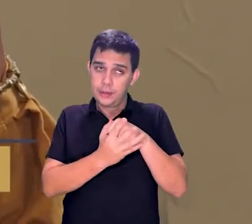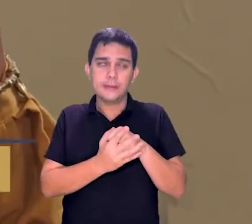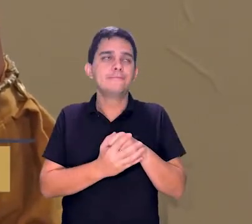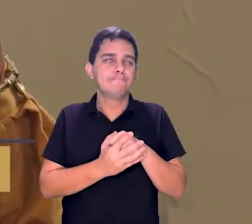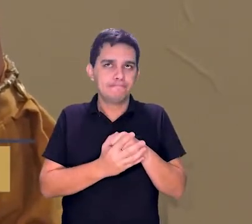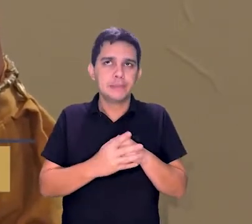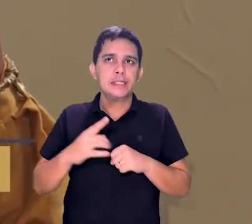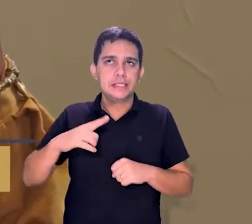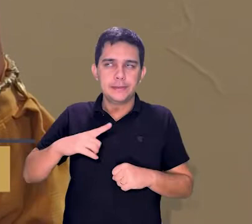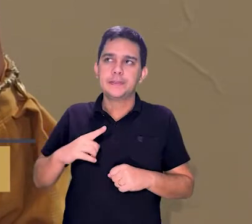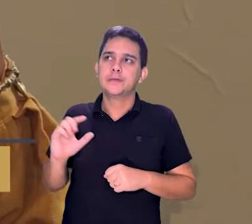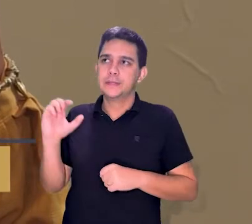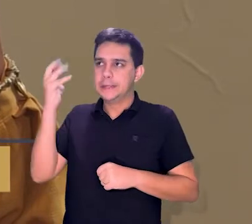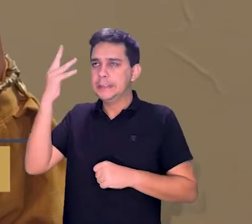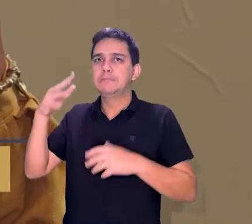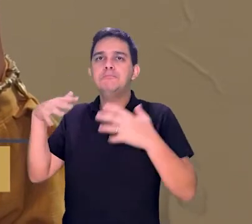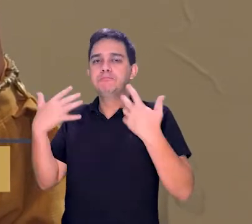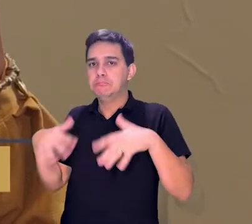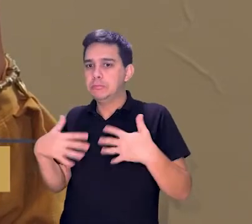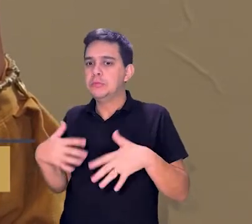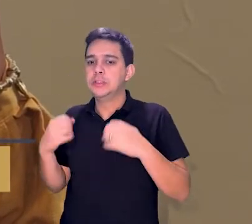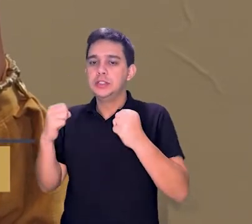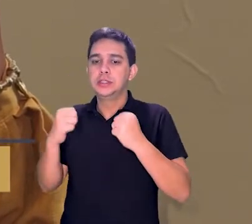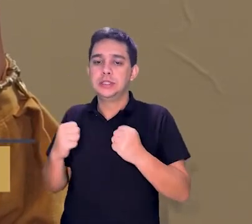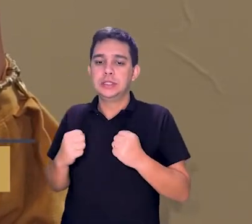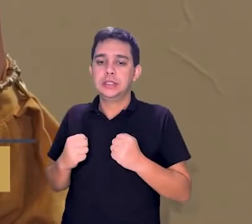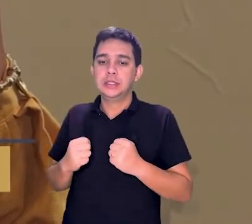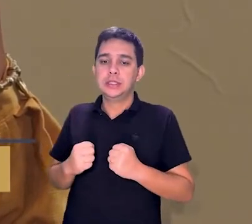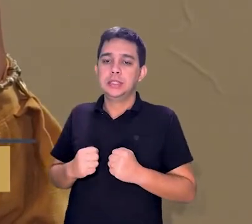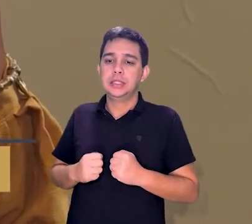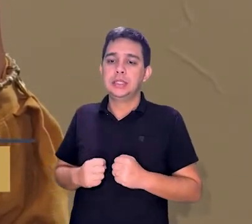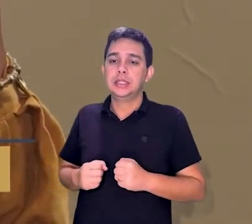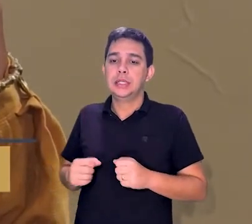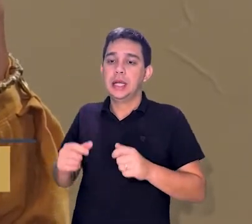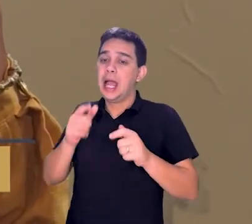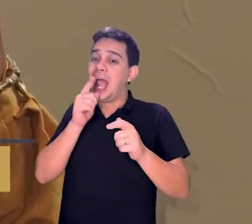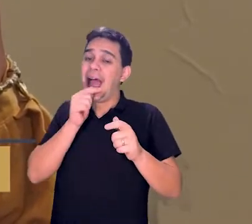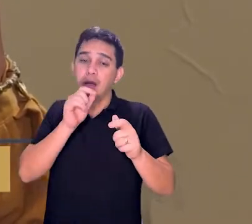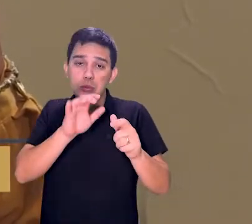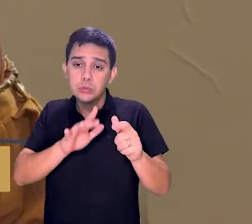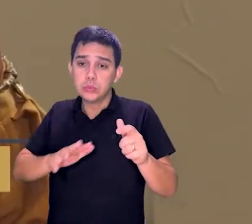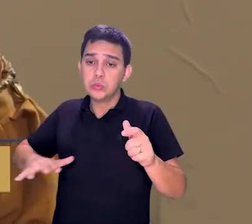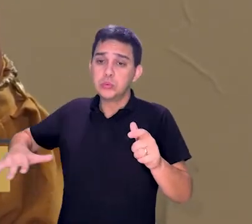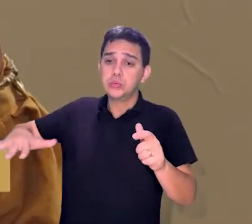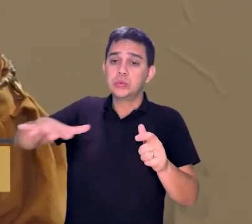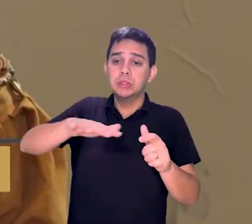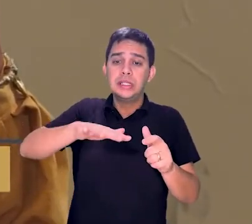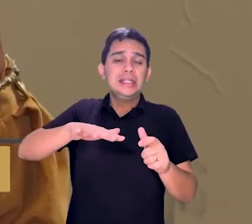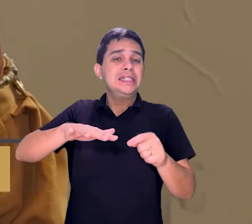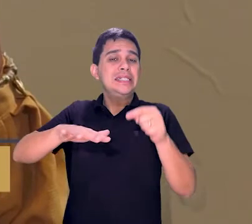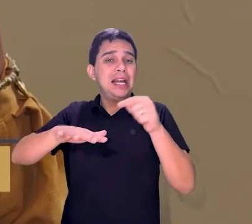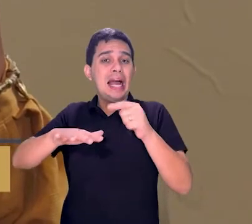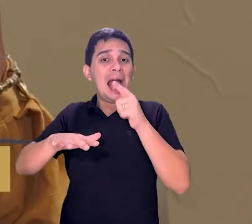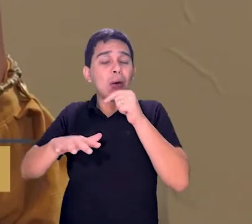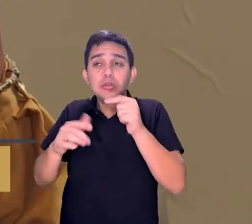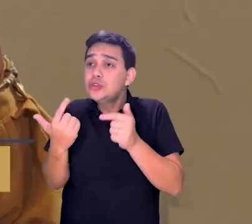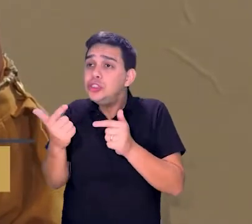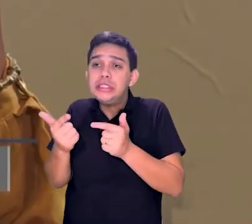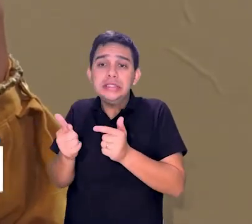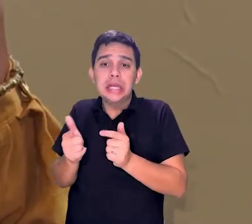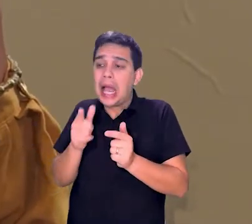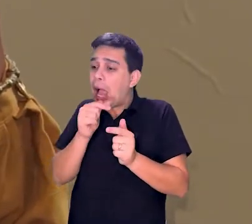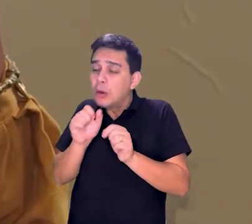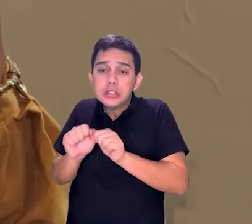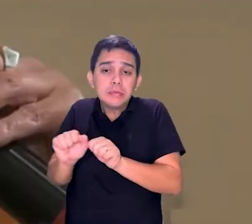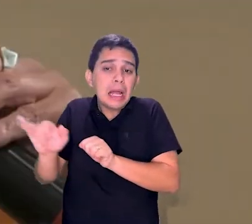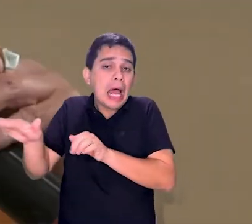que foi a questão do abastecimento de água. Lave as mãos com água e sabão. Lave as mãos com água e sabão. Mas cadê a água